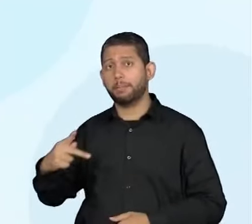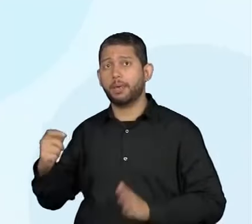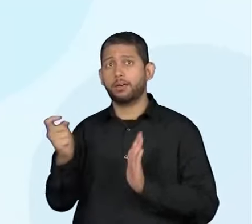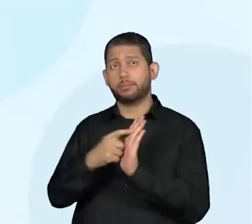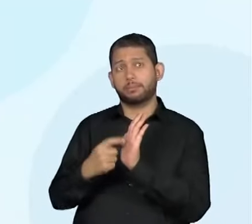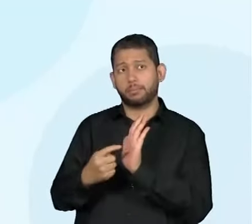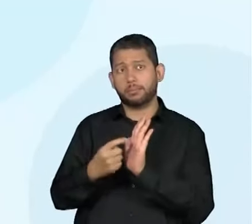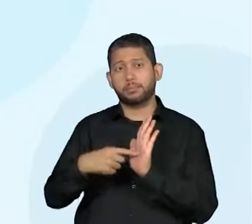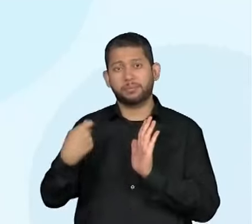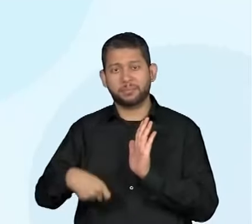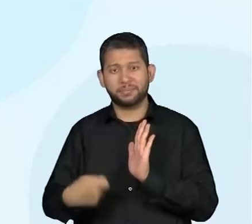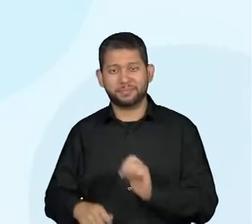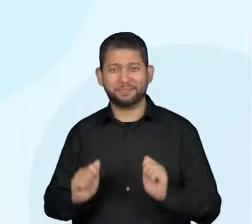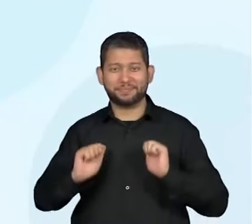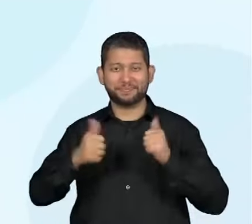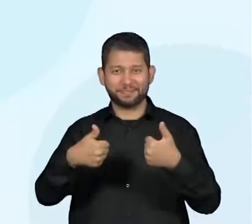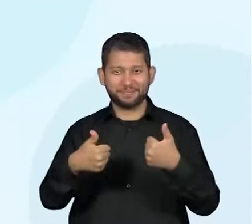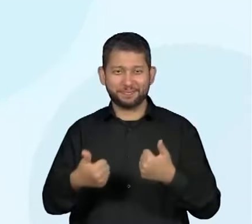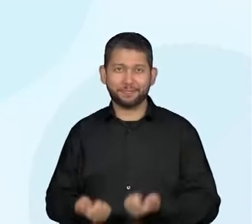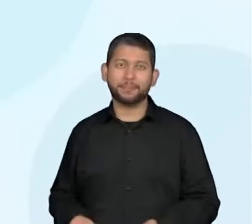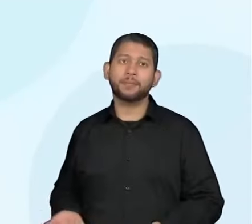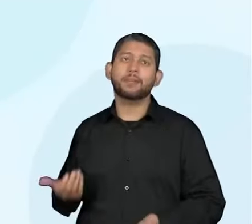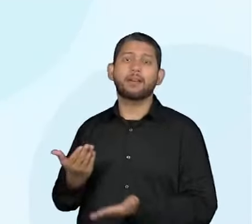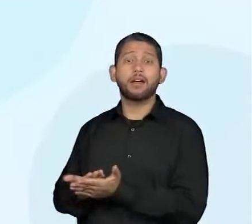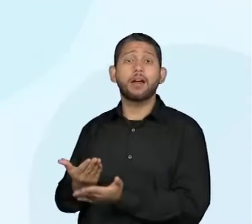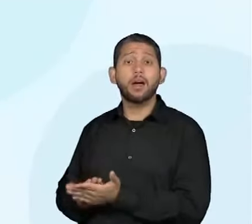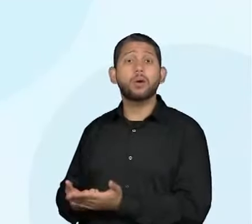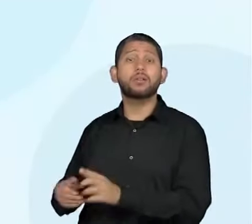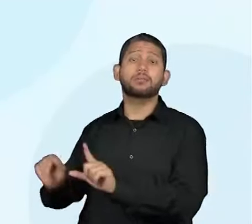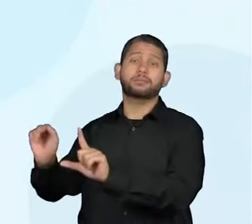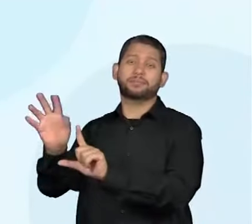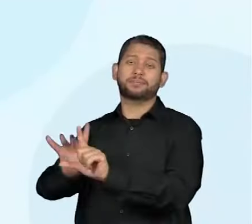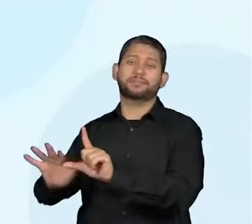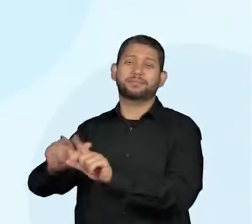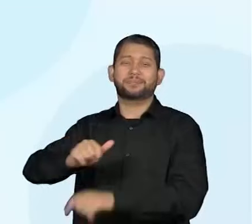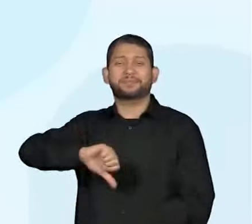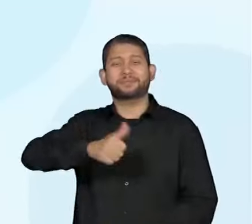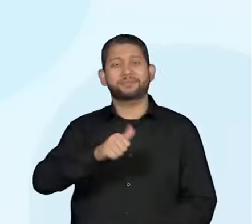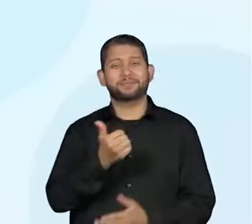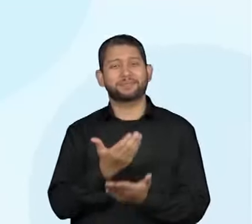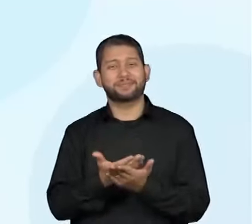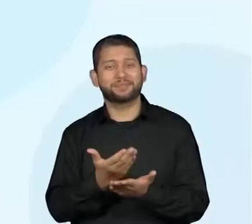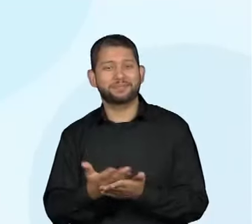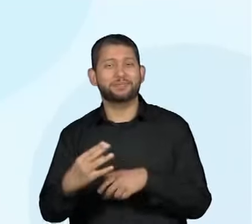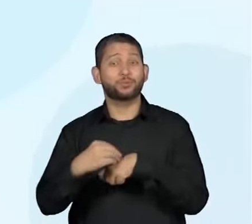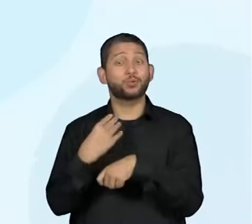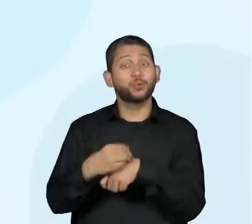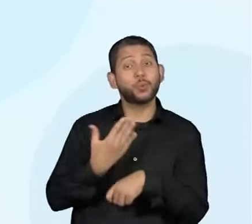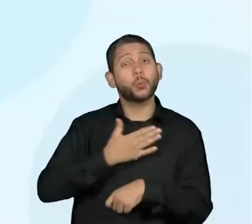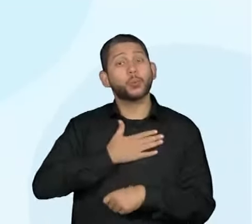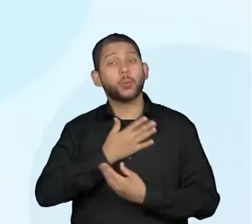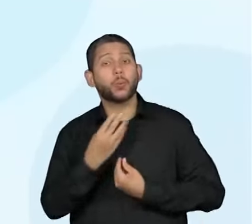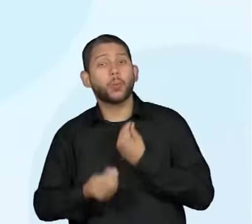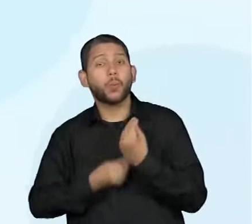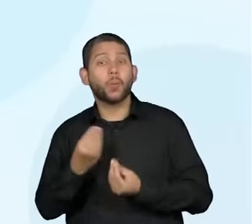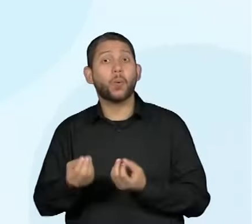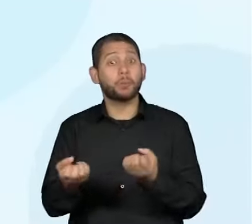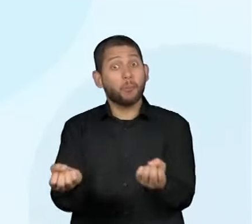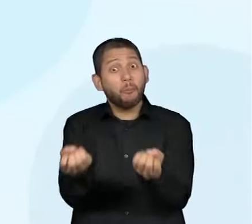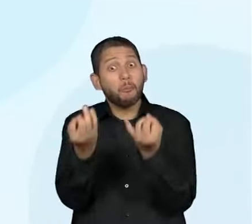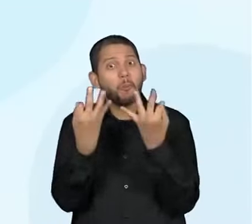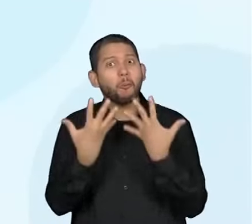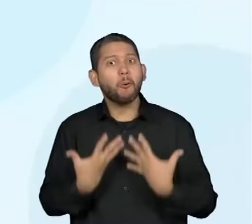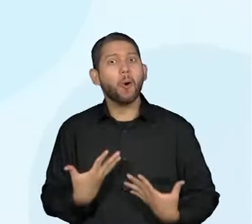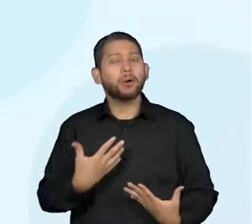ok? Vamos deixar aí também os materiais desta aula e o formulário de avaliação, para que vocês nos contem o que